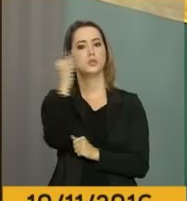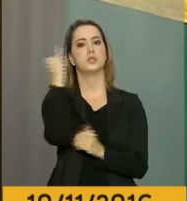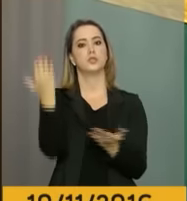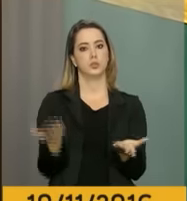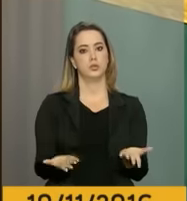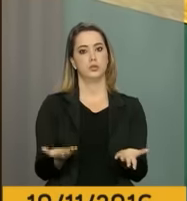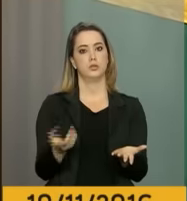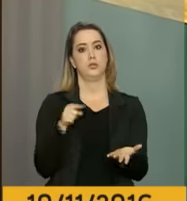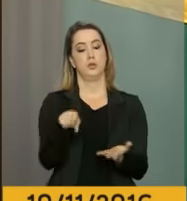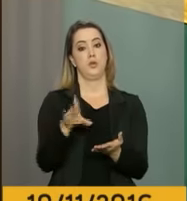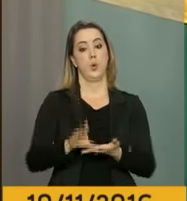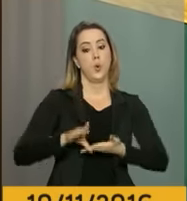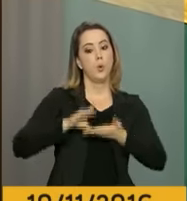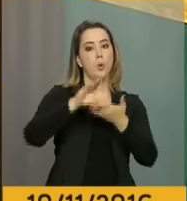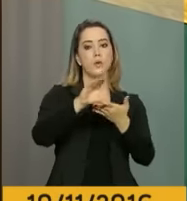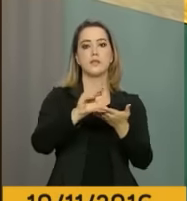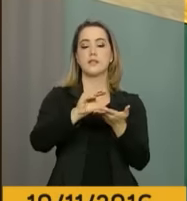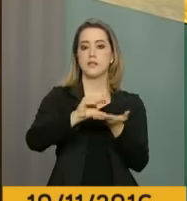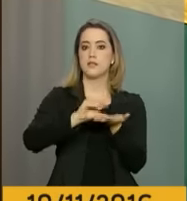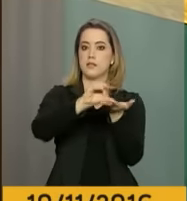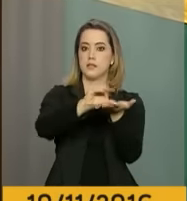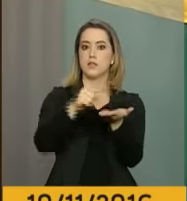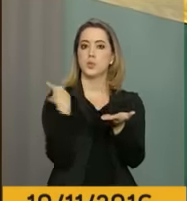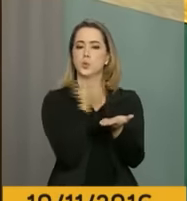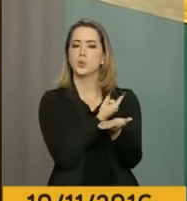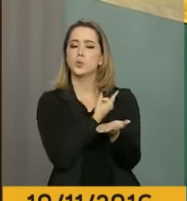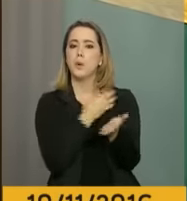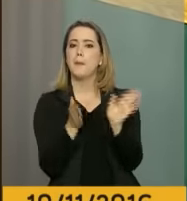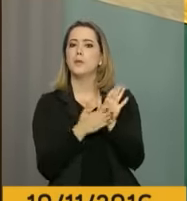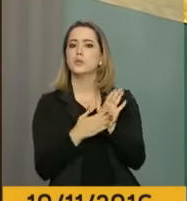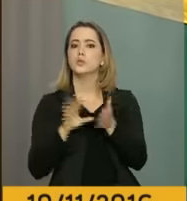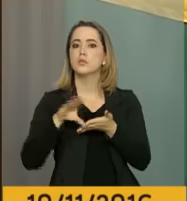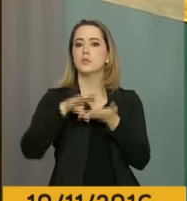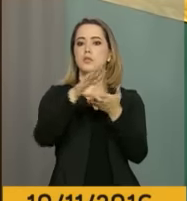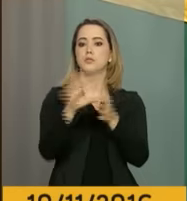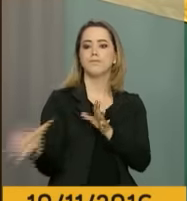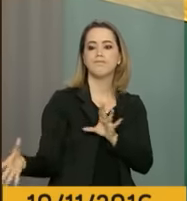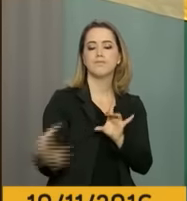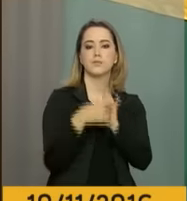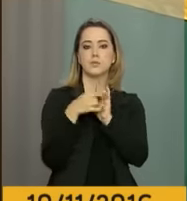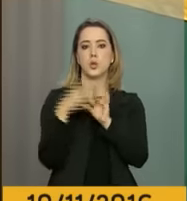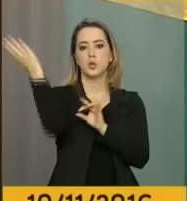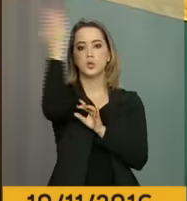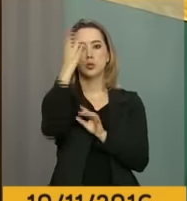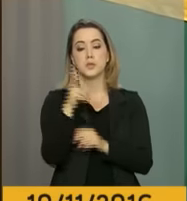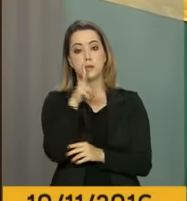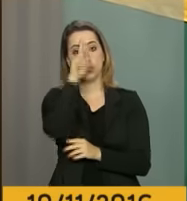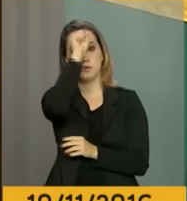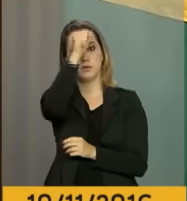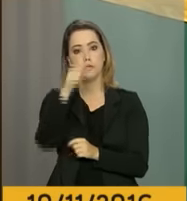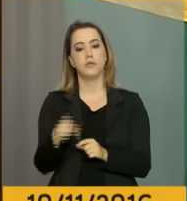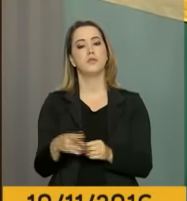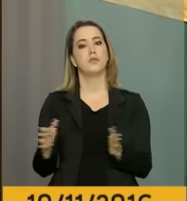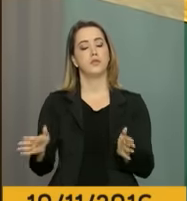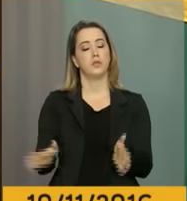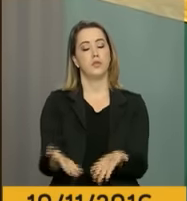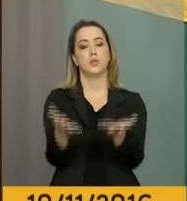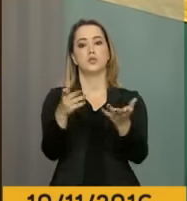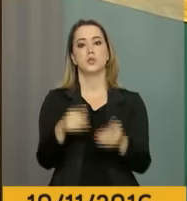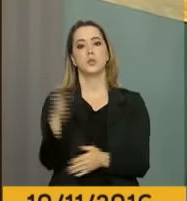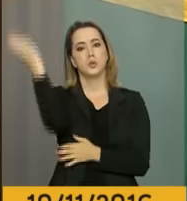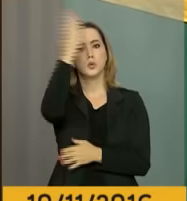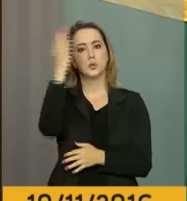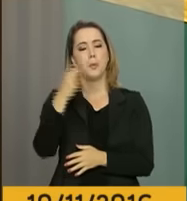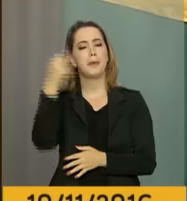é? O Conselho reflete nosso engajamento na consolidação de um Brasil mais forte e mais próspero. Um